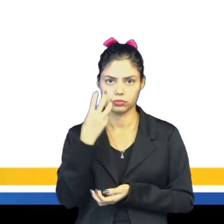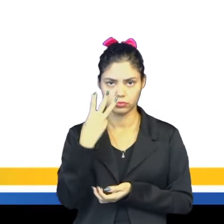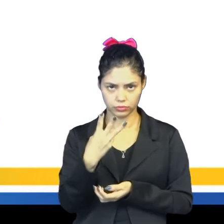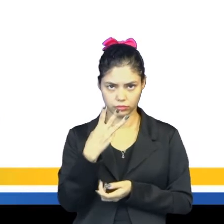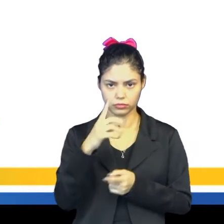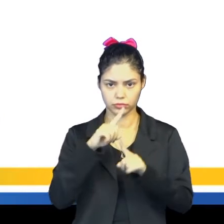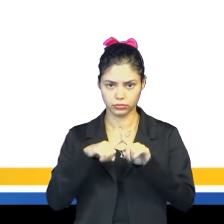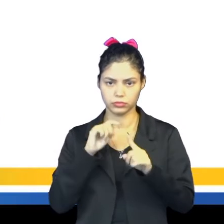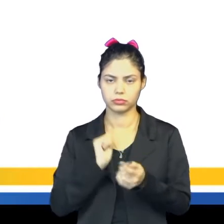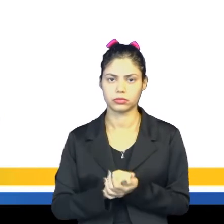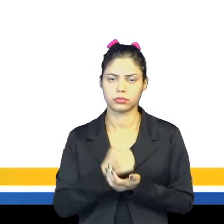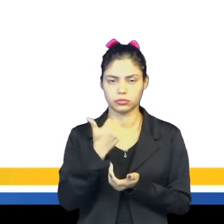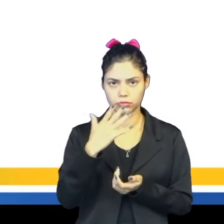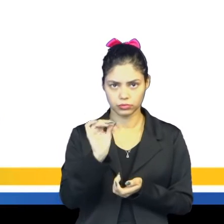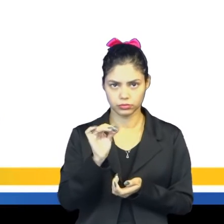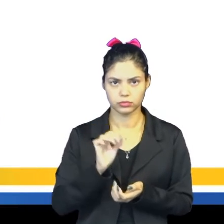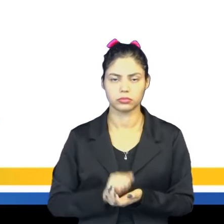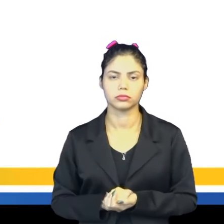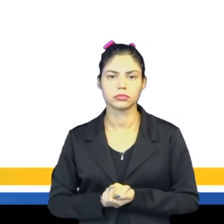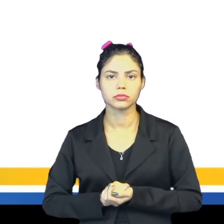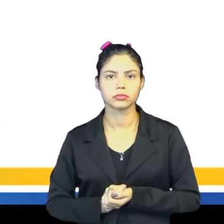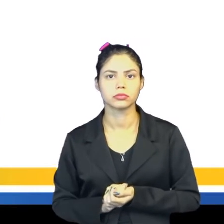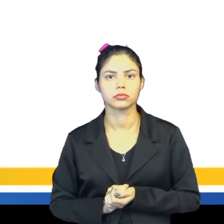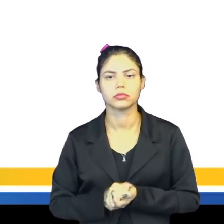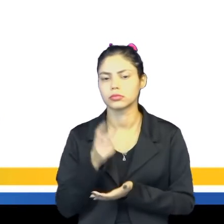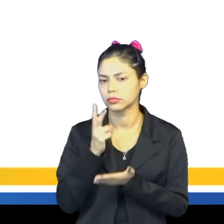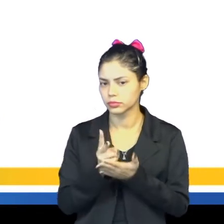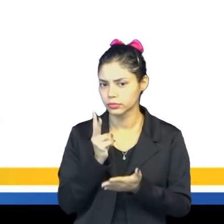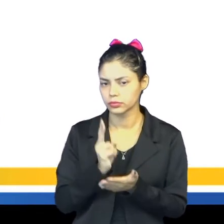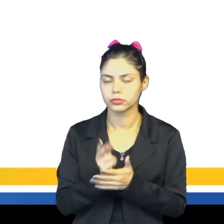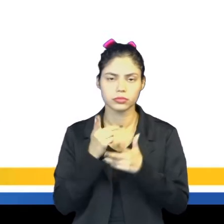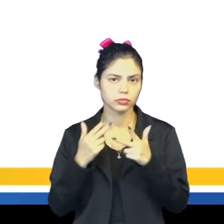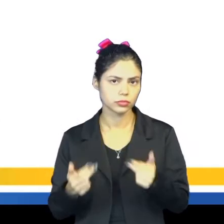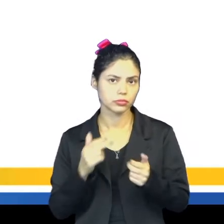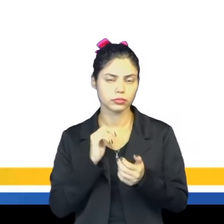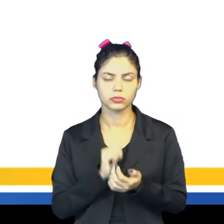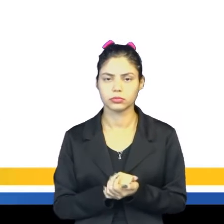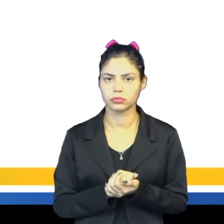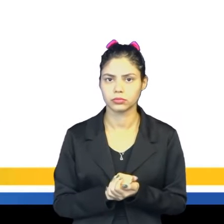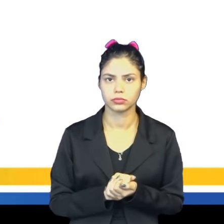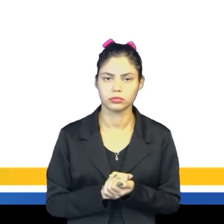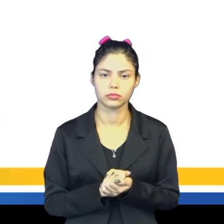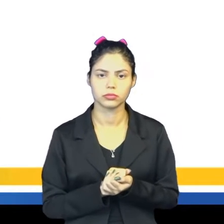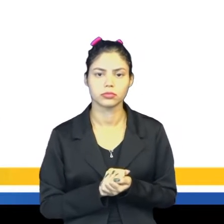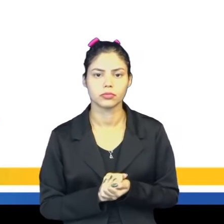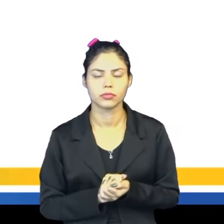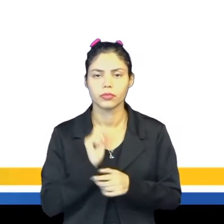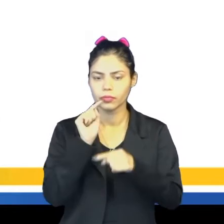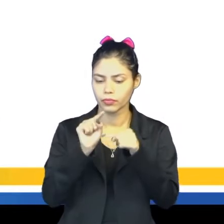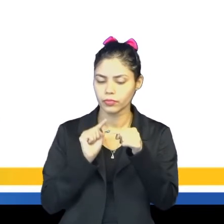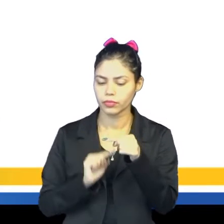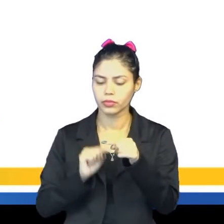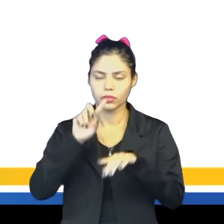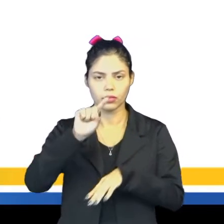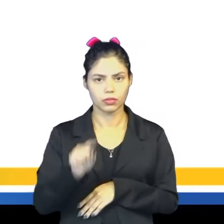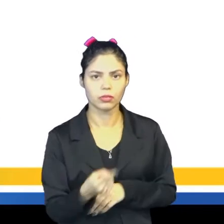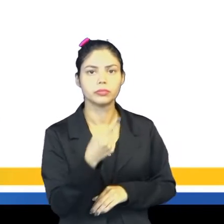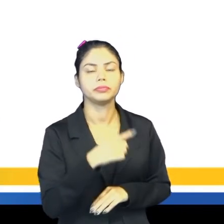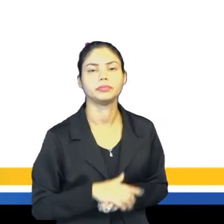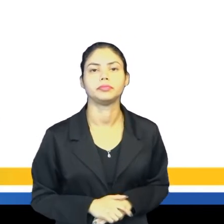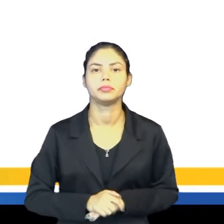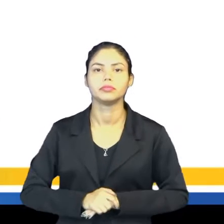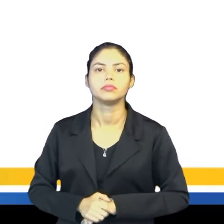3 vezes por 10, que é a mesma, tá? É a mesma coisa que dividir por